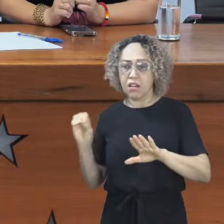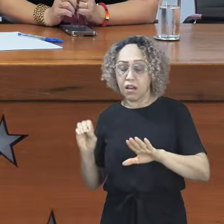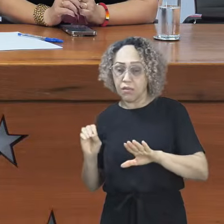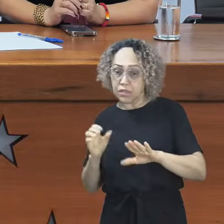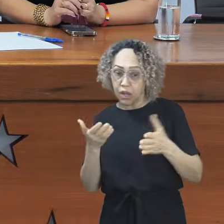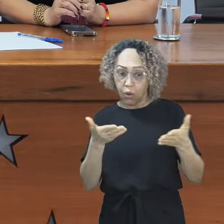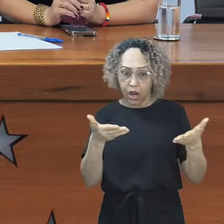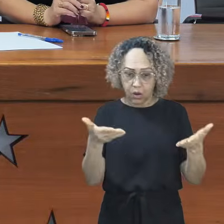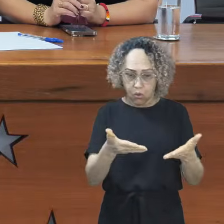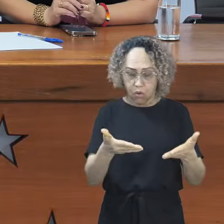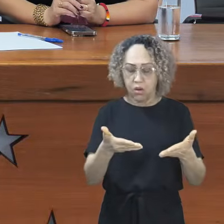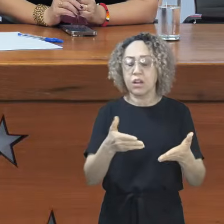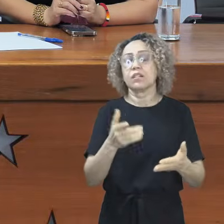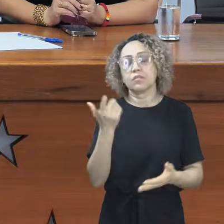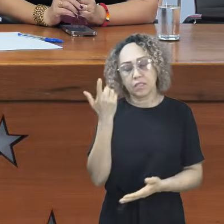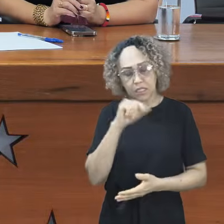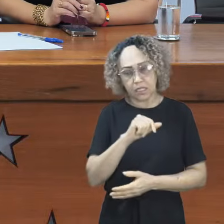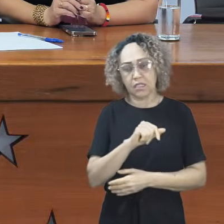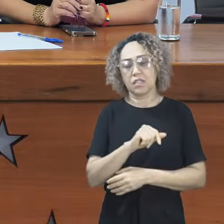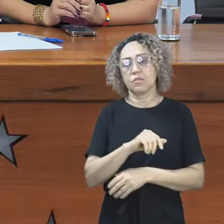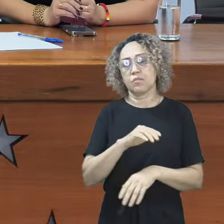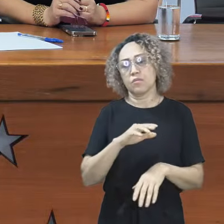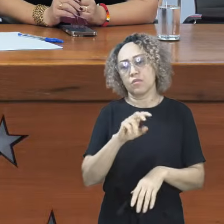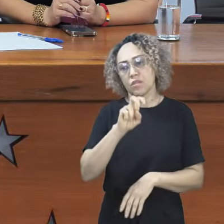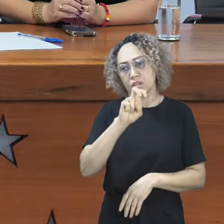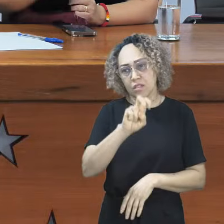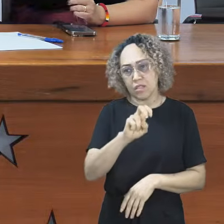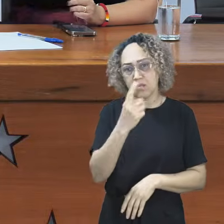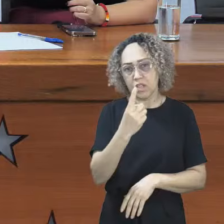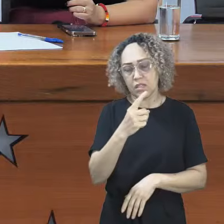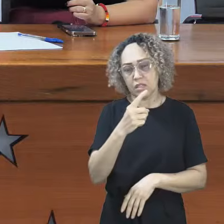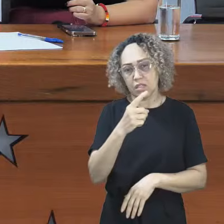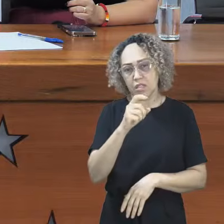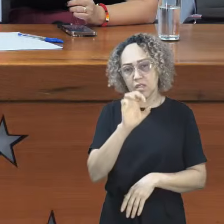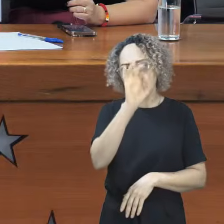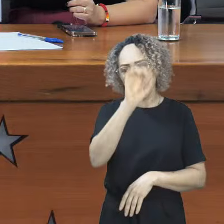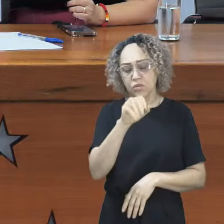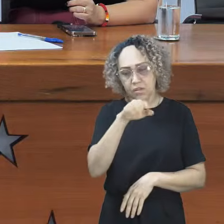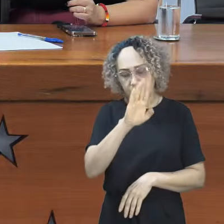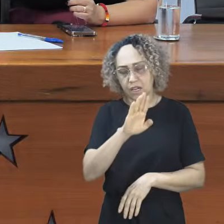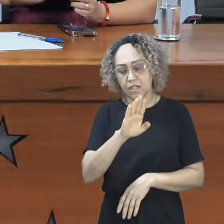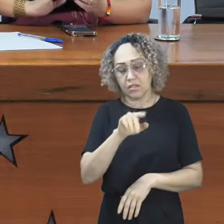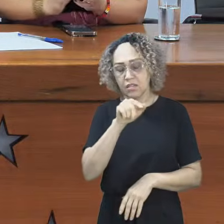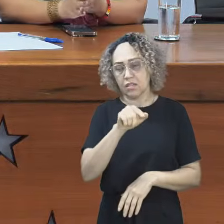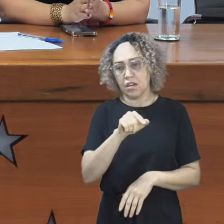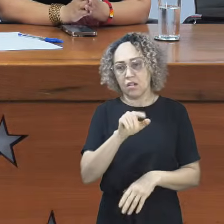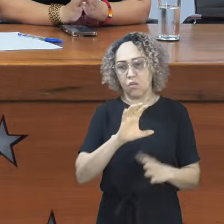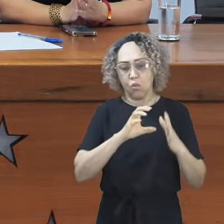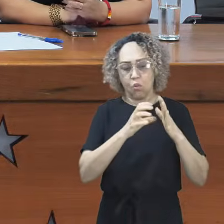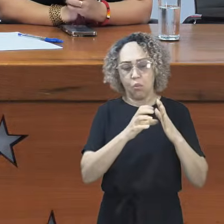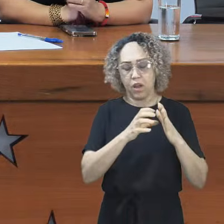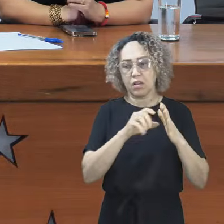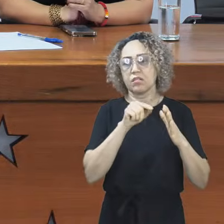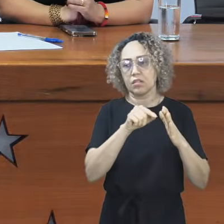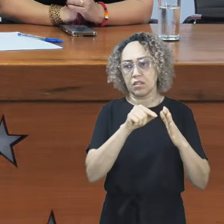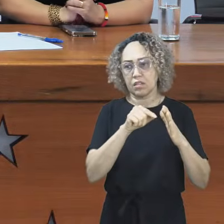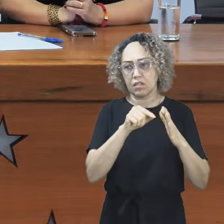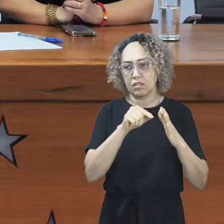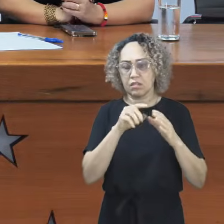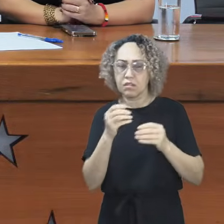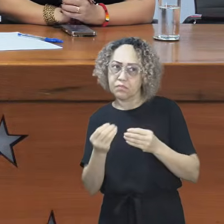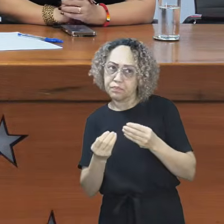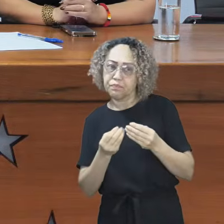condição de governabilidade muito grande para o partido. Não quer dizer que nós não vamos fazer composições internas,